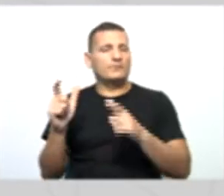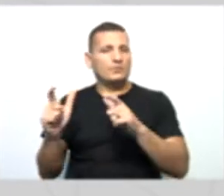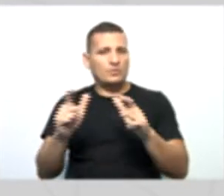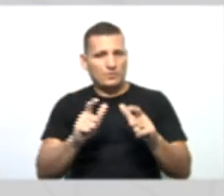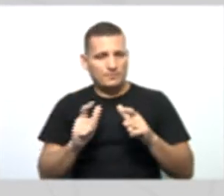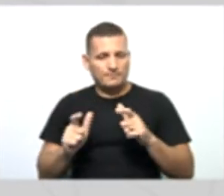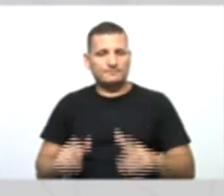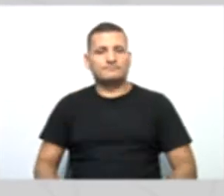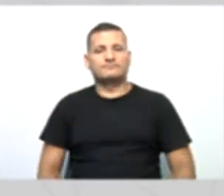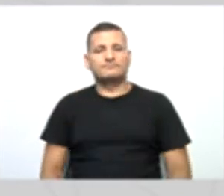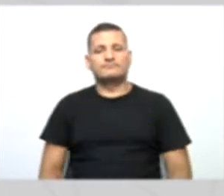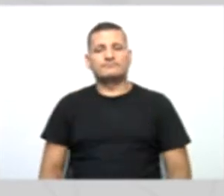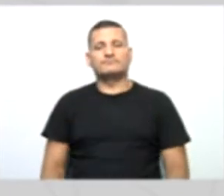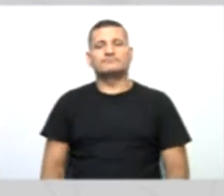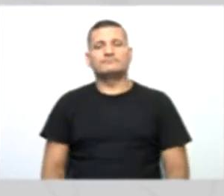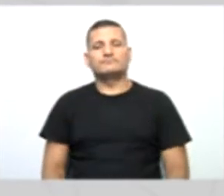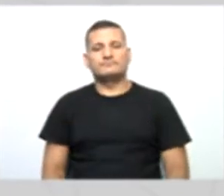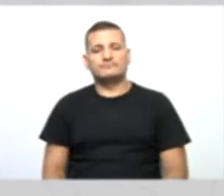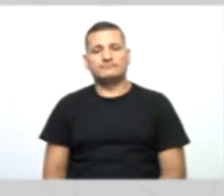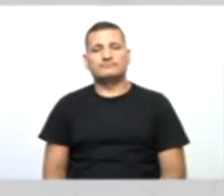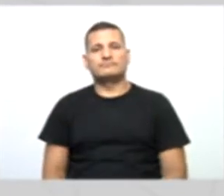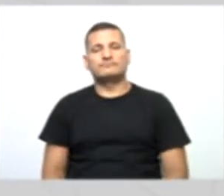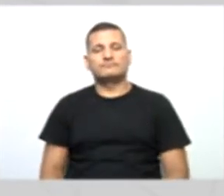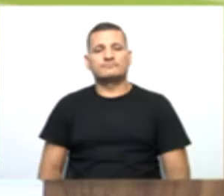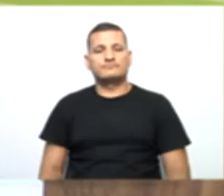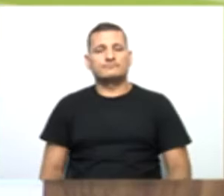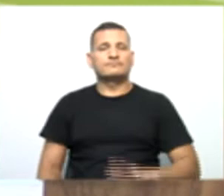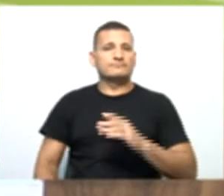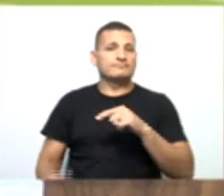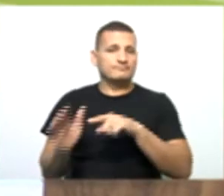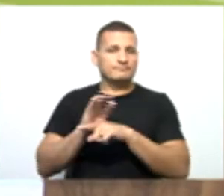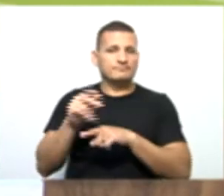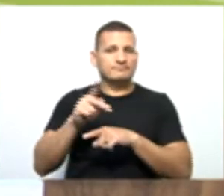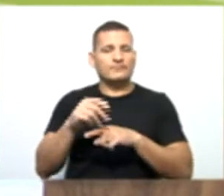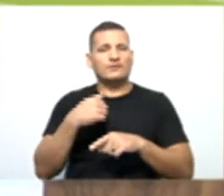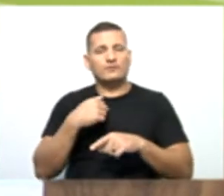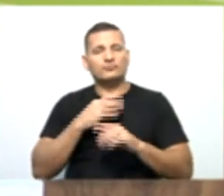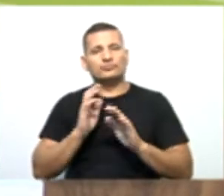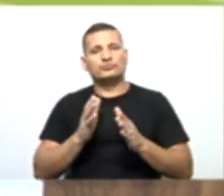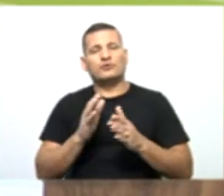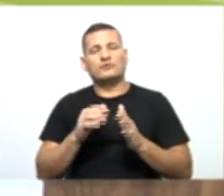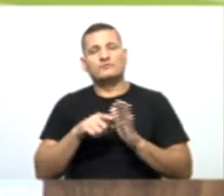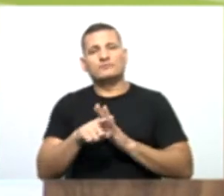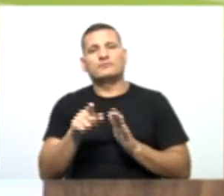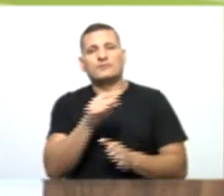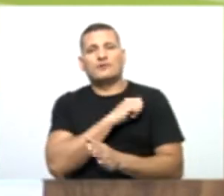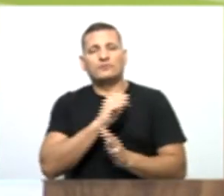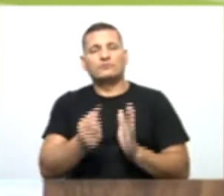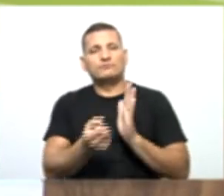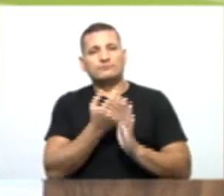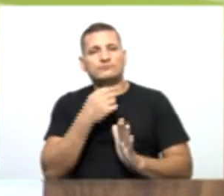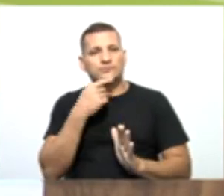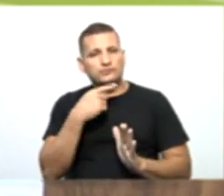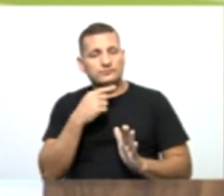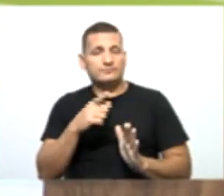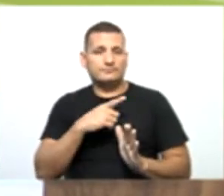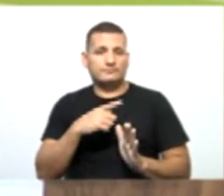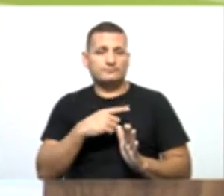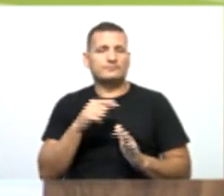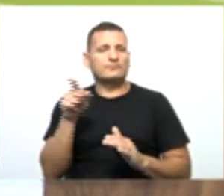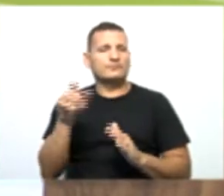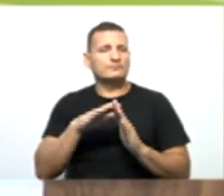locais. Professora, eu tinha motivado o pessoal a enviar algumas dúvidas que surgissem durante a aula e a gente tem uma dúvida vindo lá